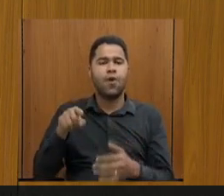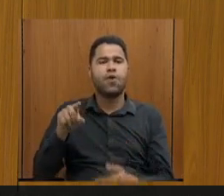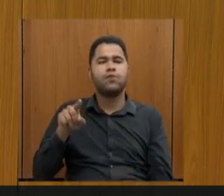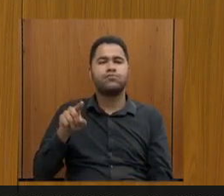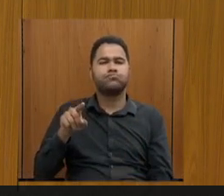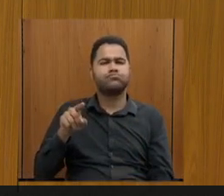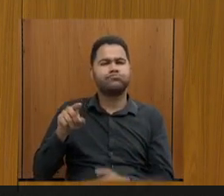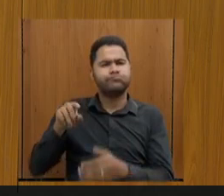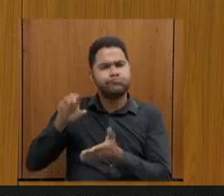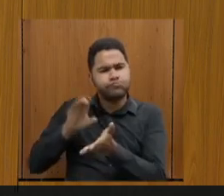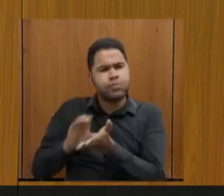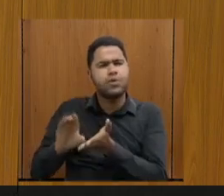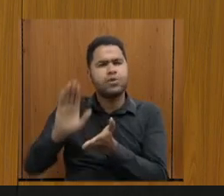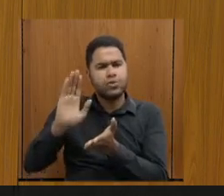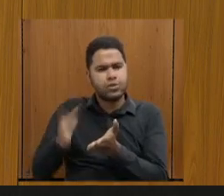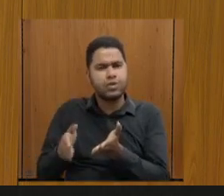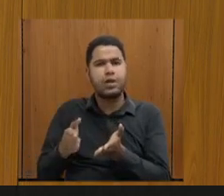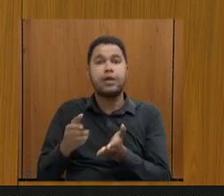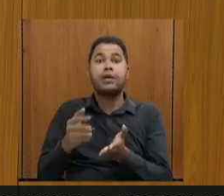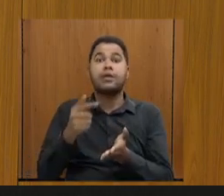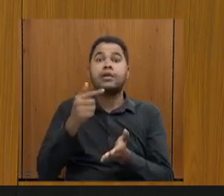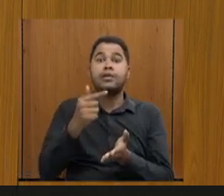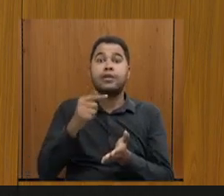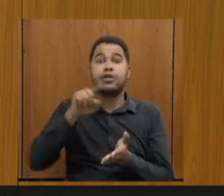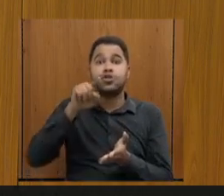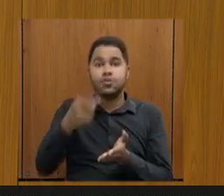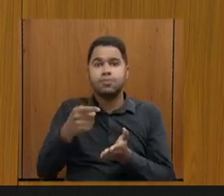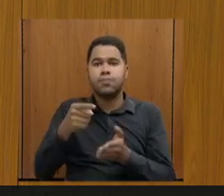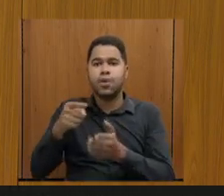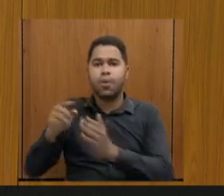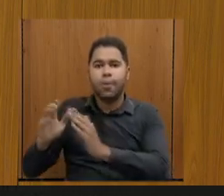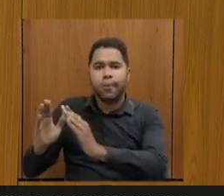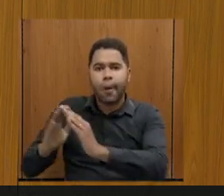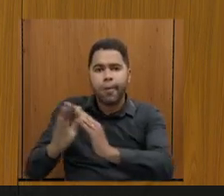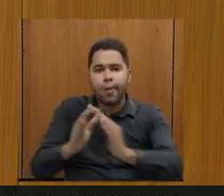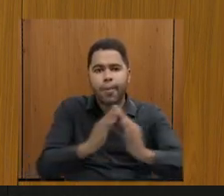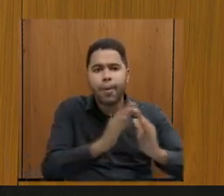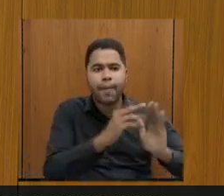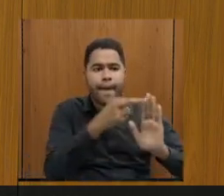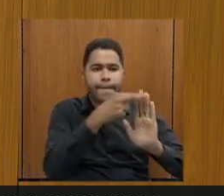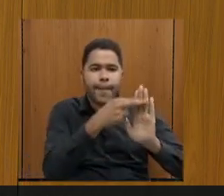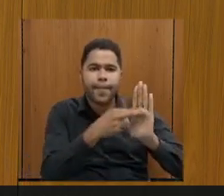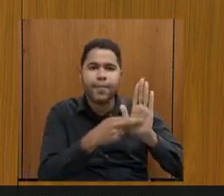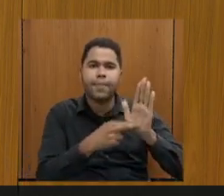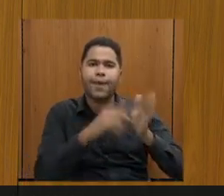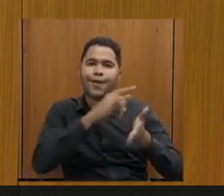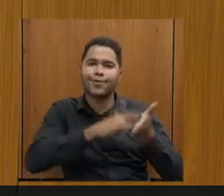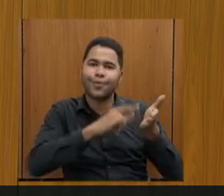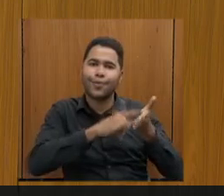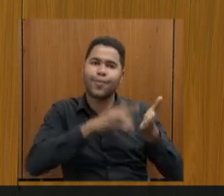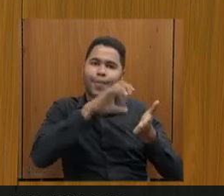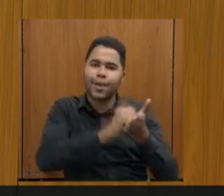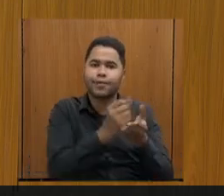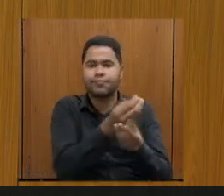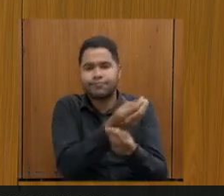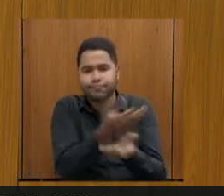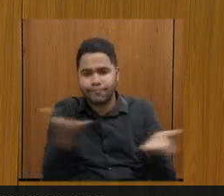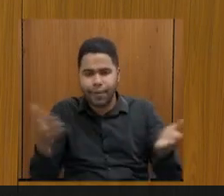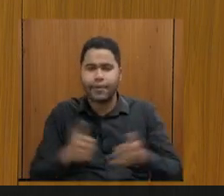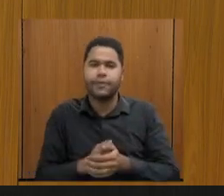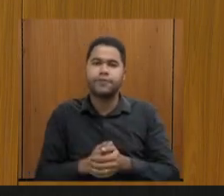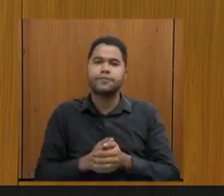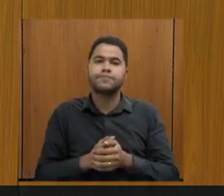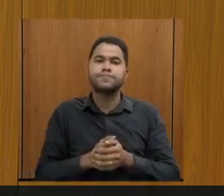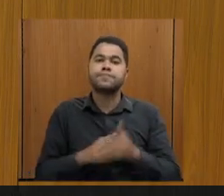ser regularizadas 7 mil Imóveis e isso vai ser importante tão de emenda parlamentar